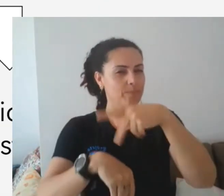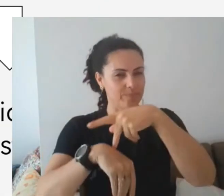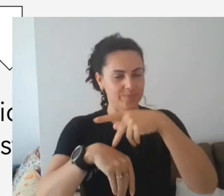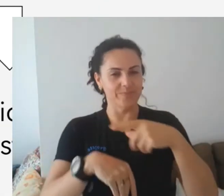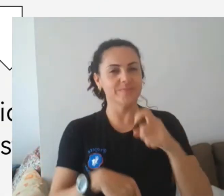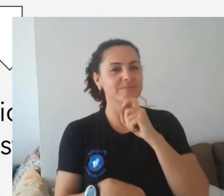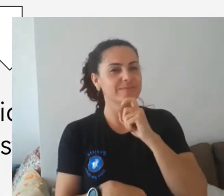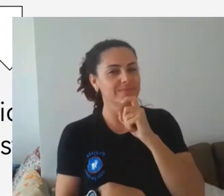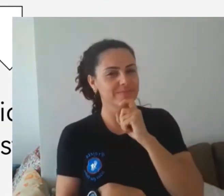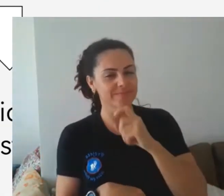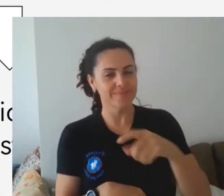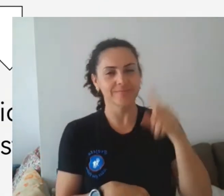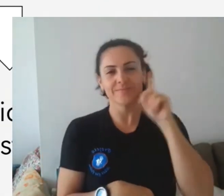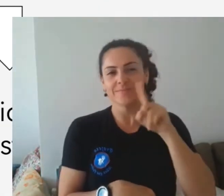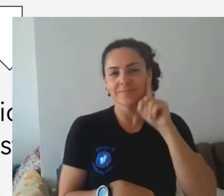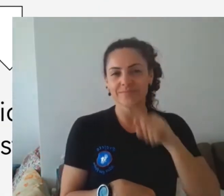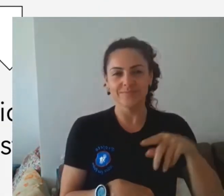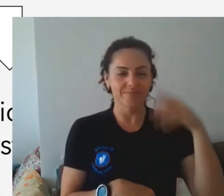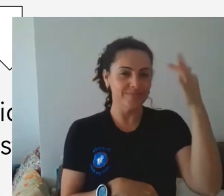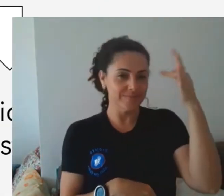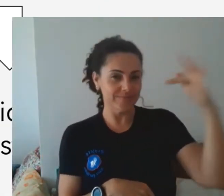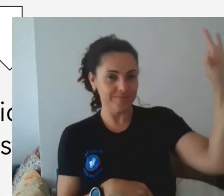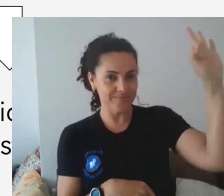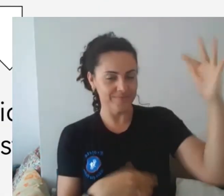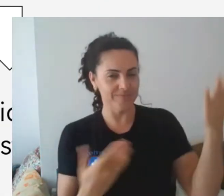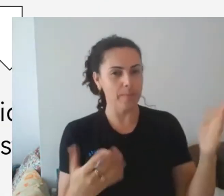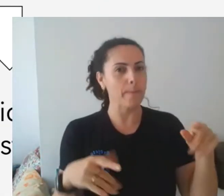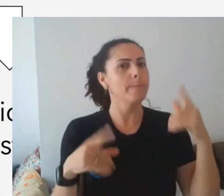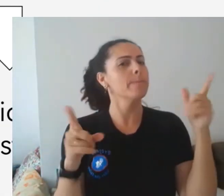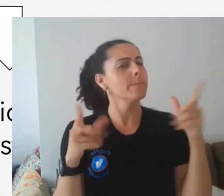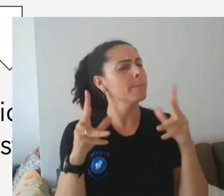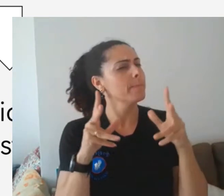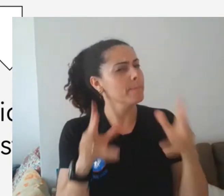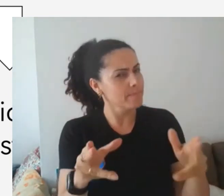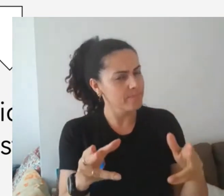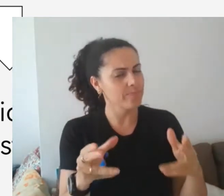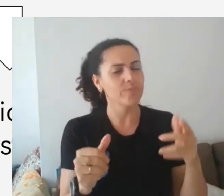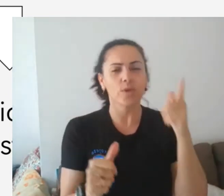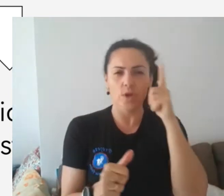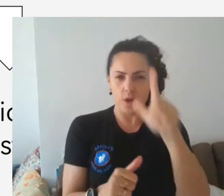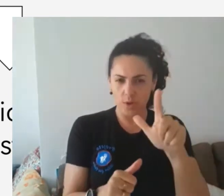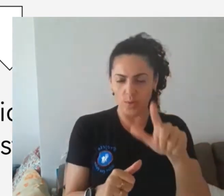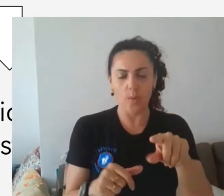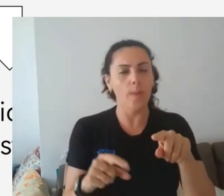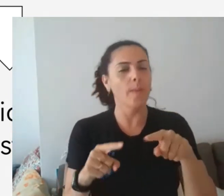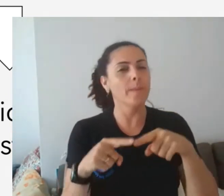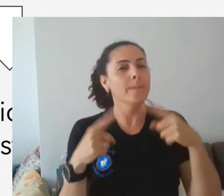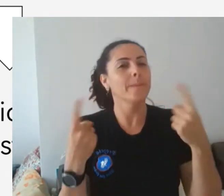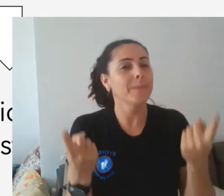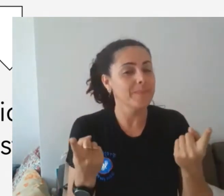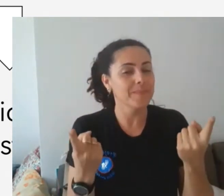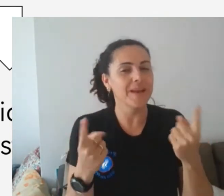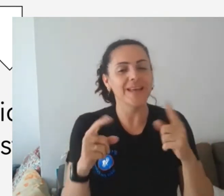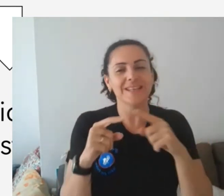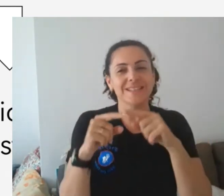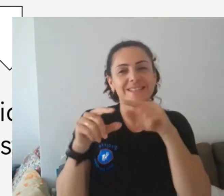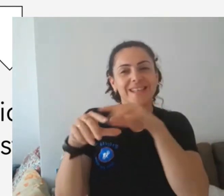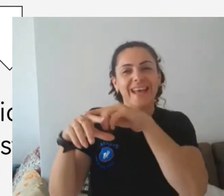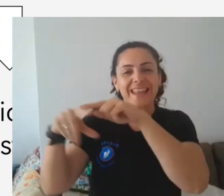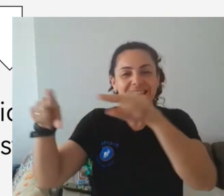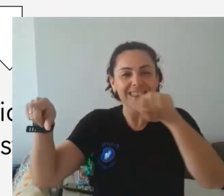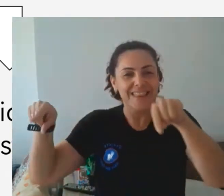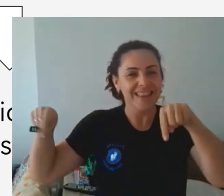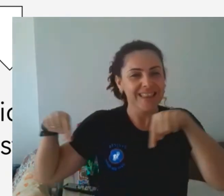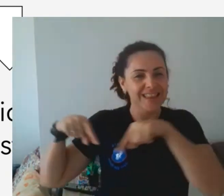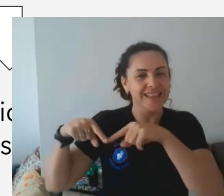mesmo que eles tenham ganhado a Segunda Guerra Mundial, a gente está falando de uma guerra, de uma batalha, onde o território foi